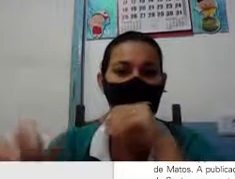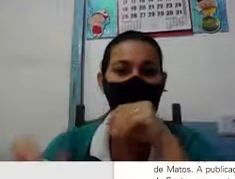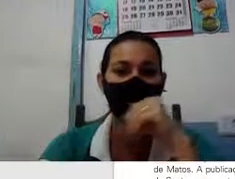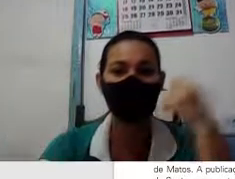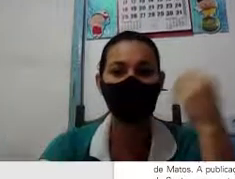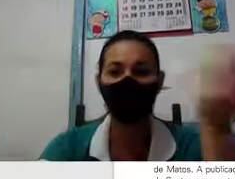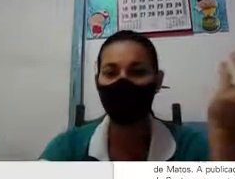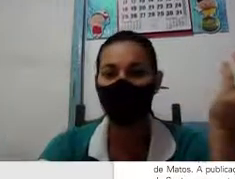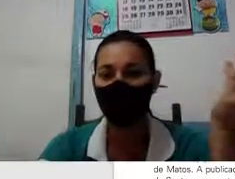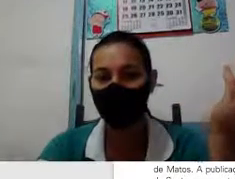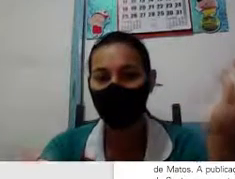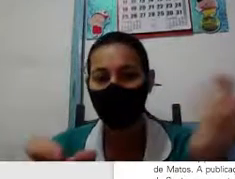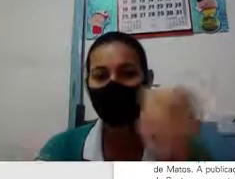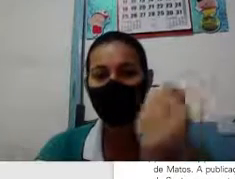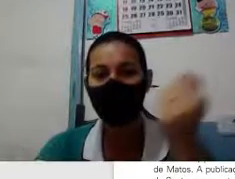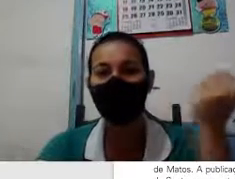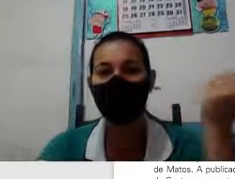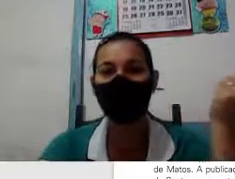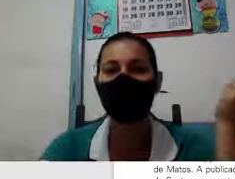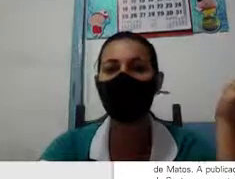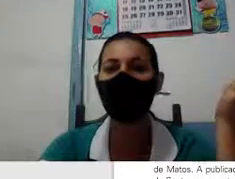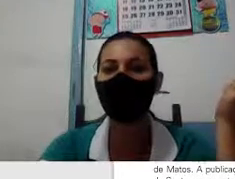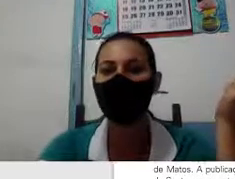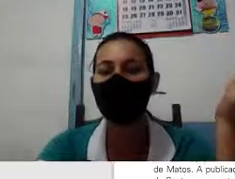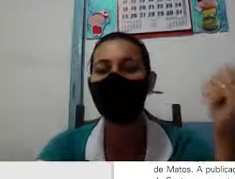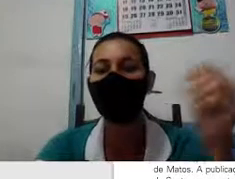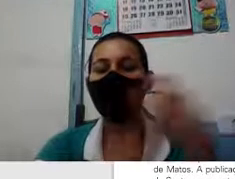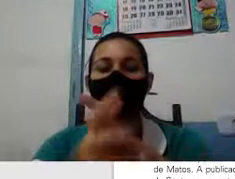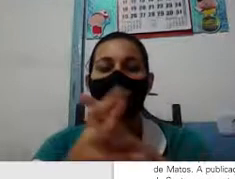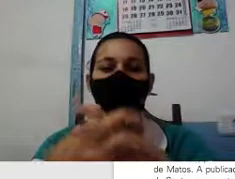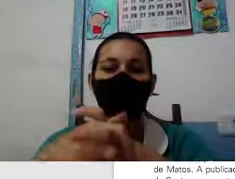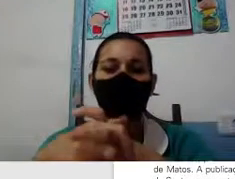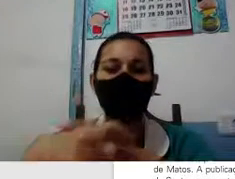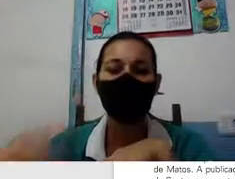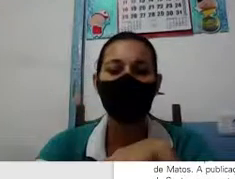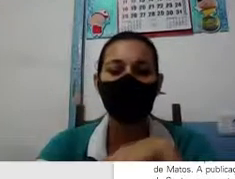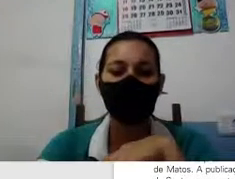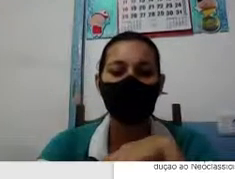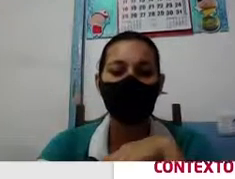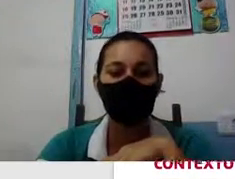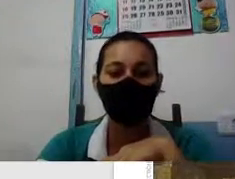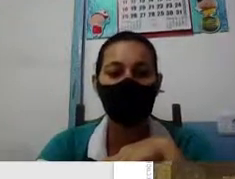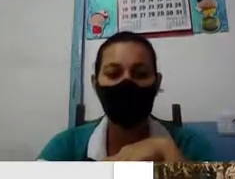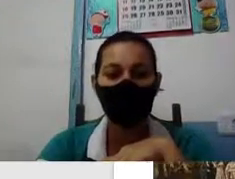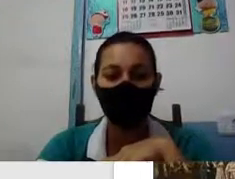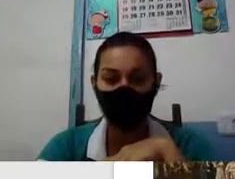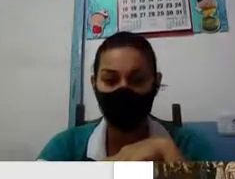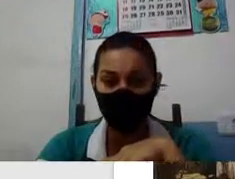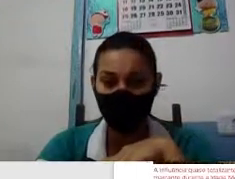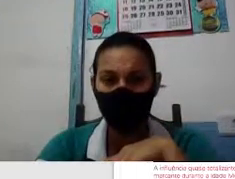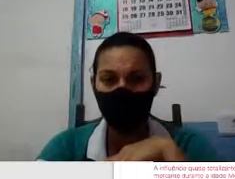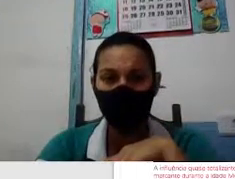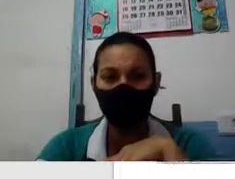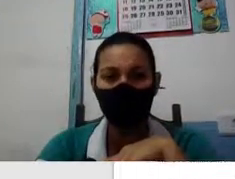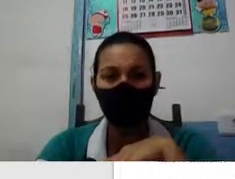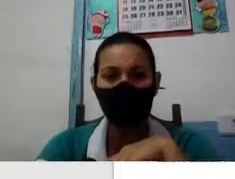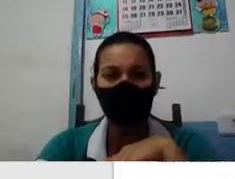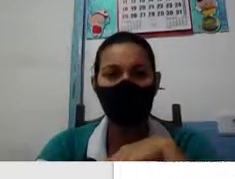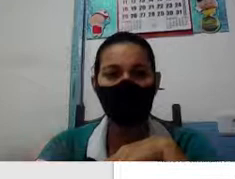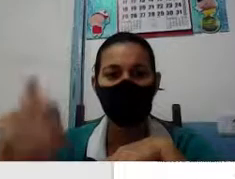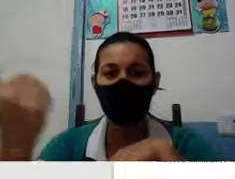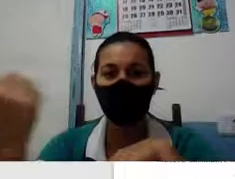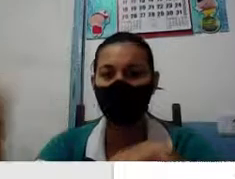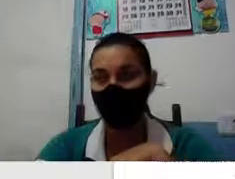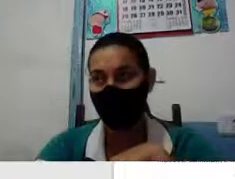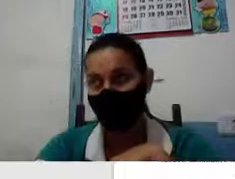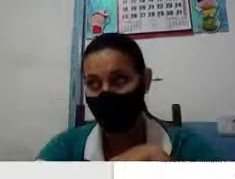gente tem várias obras, Cláudio Manuel da Costa, tá? Que é um outro nome. Aí no contexto histórico, nós